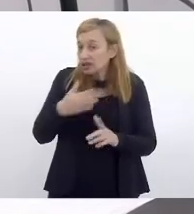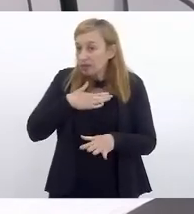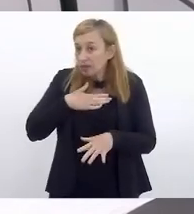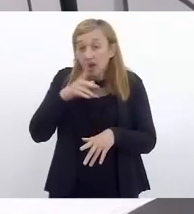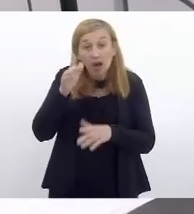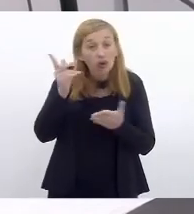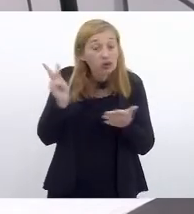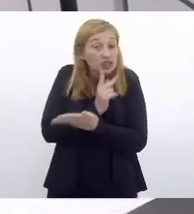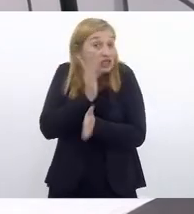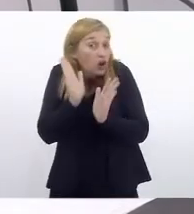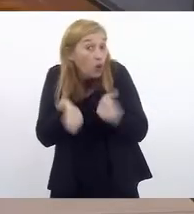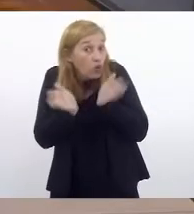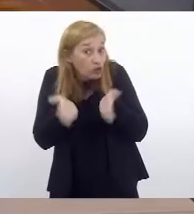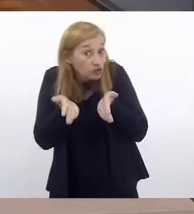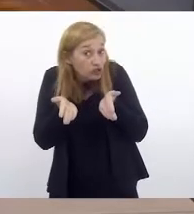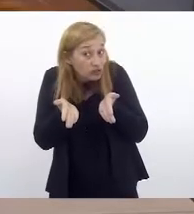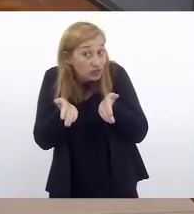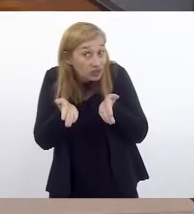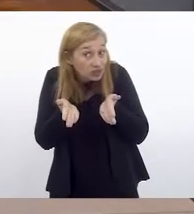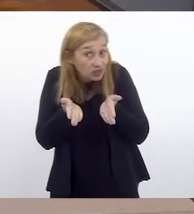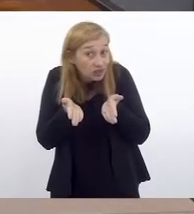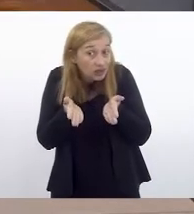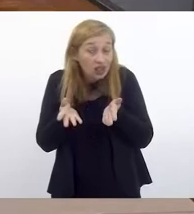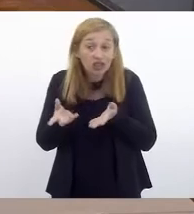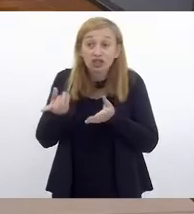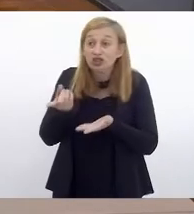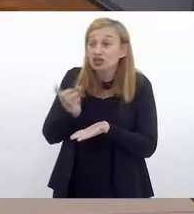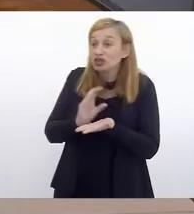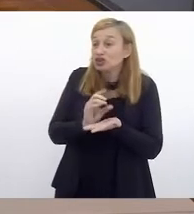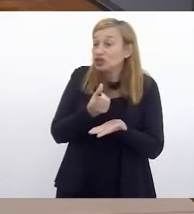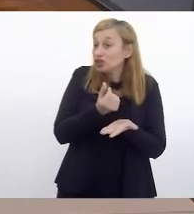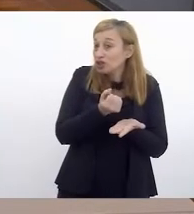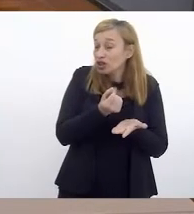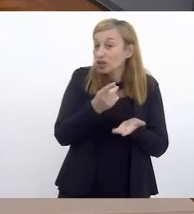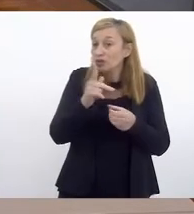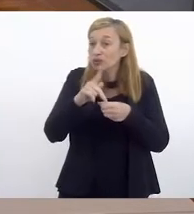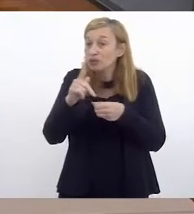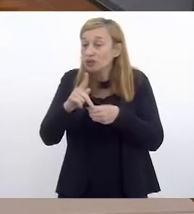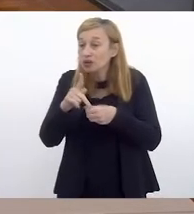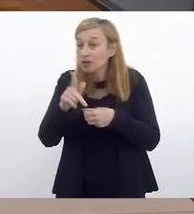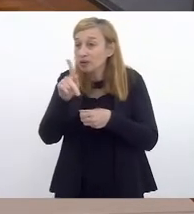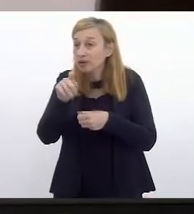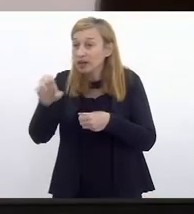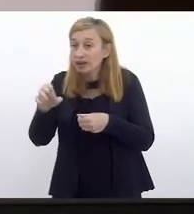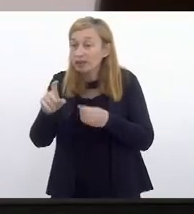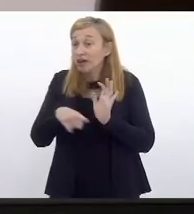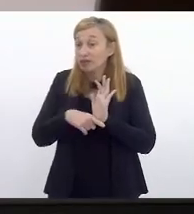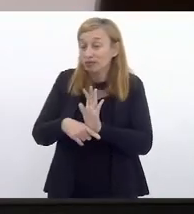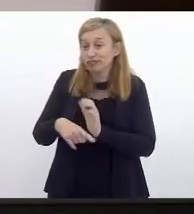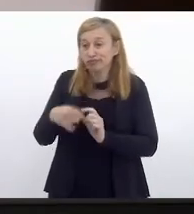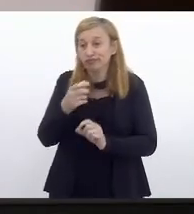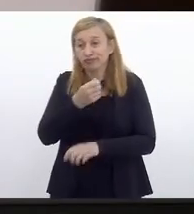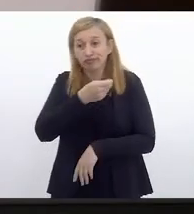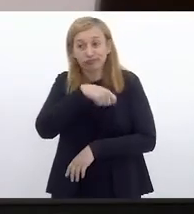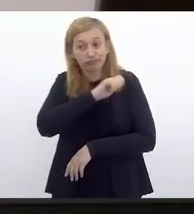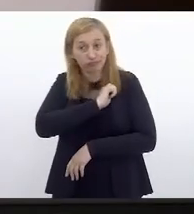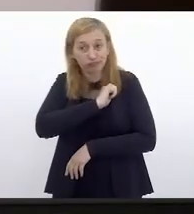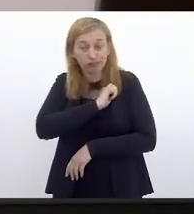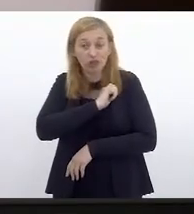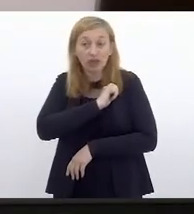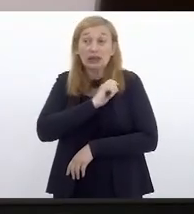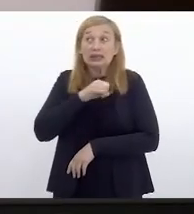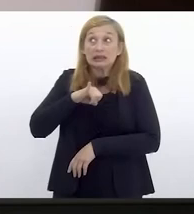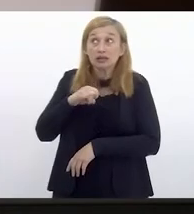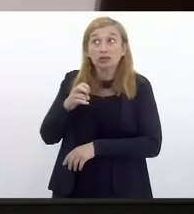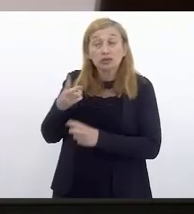Que fará botar dinheiro de ROD PE para benefício fiscal. Até porque se o senhor